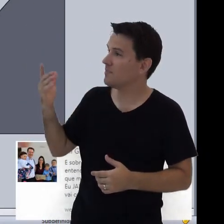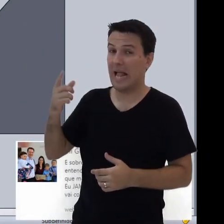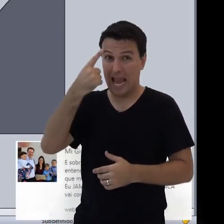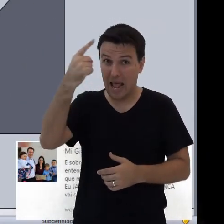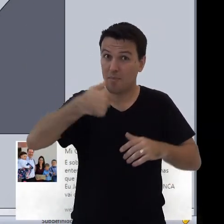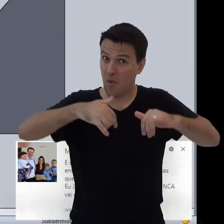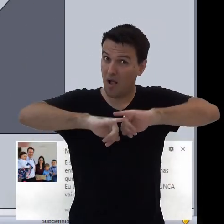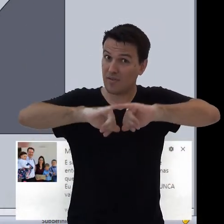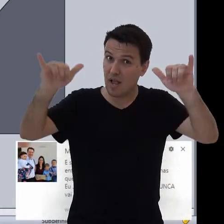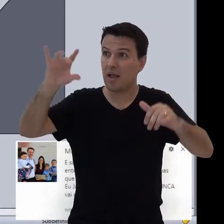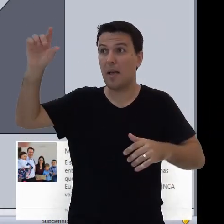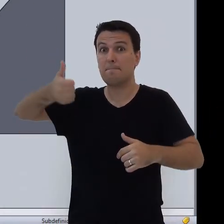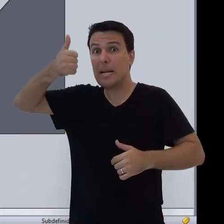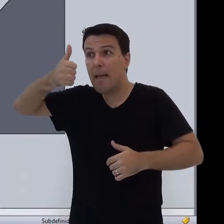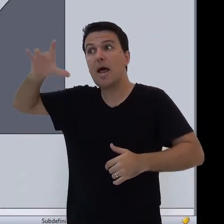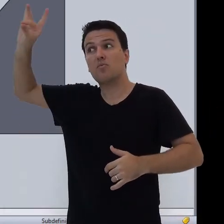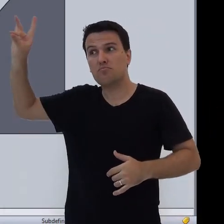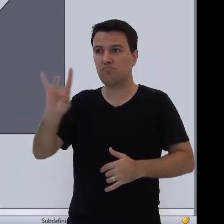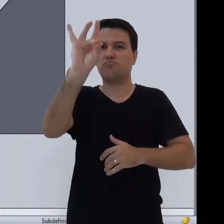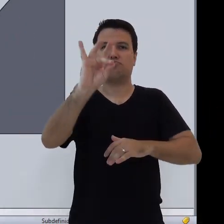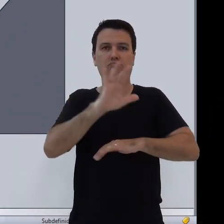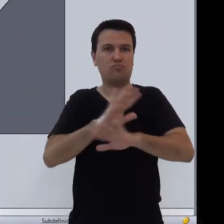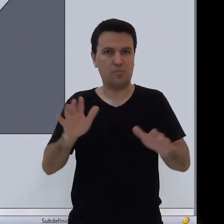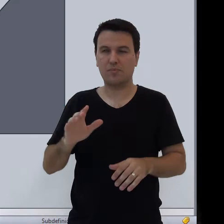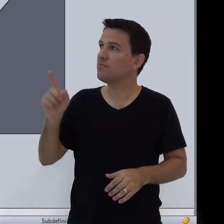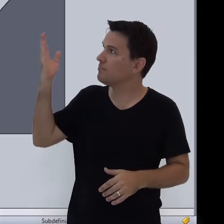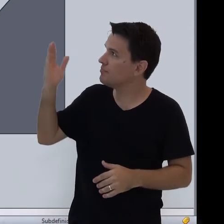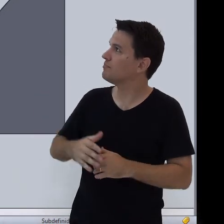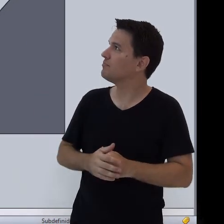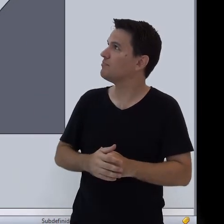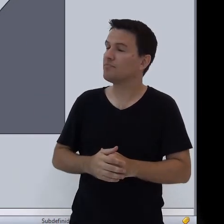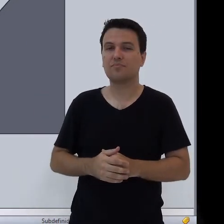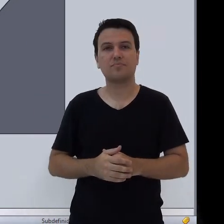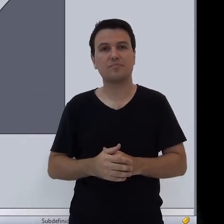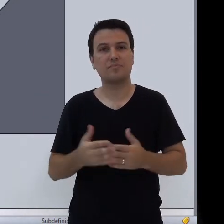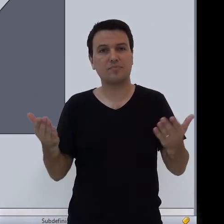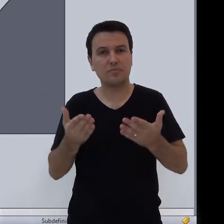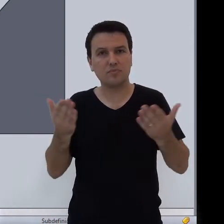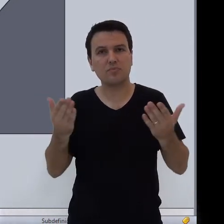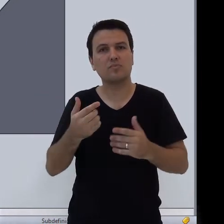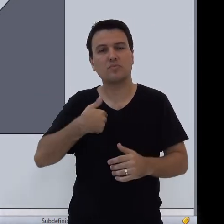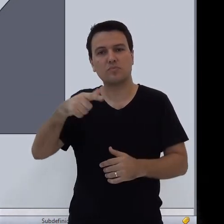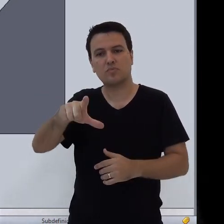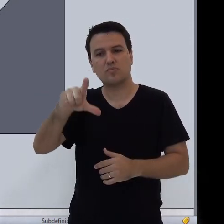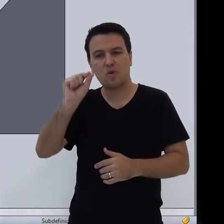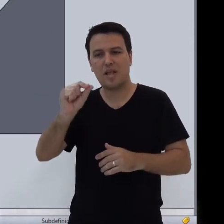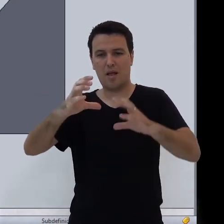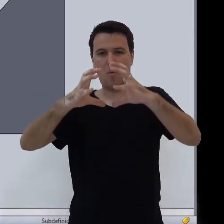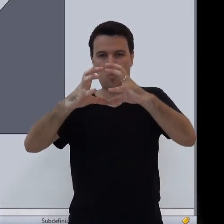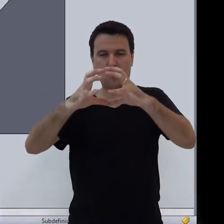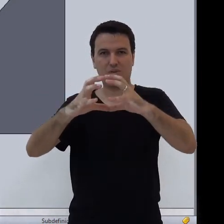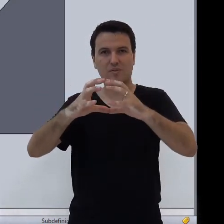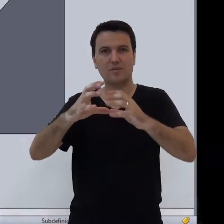componente. Lembra que eu falei, inserir e posicionar. Primeiro eu tenho que inserir, eu vou clicar de novo em inserir, agora eu vou selecionar o outro